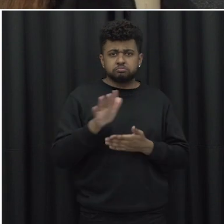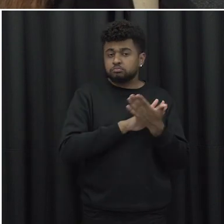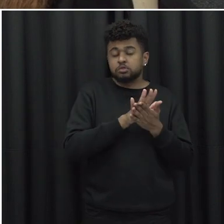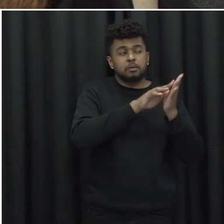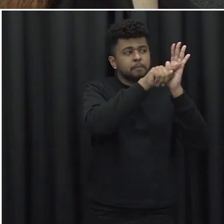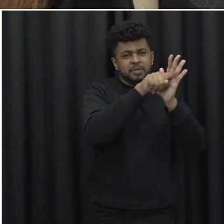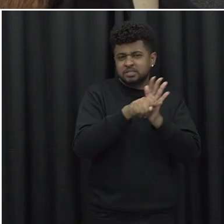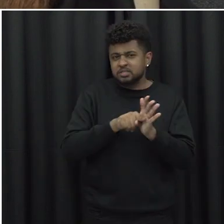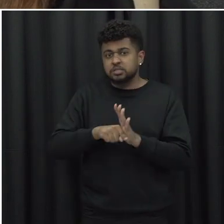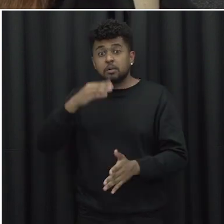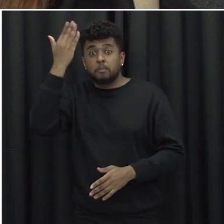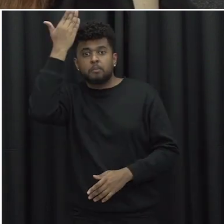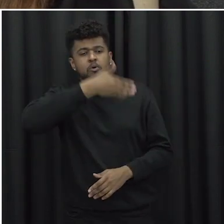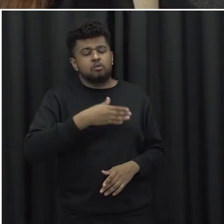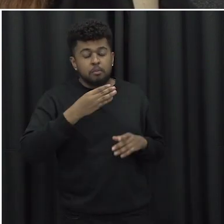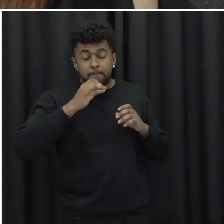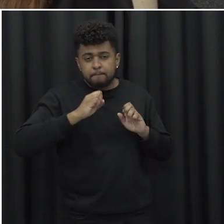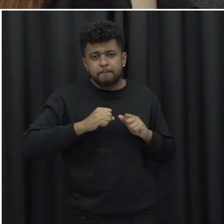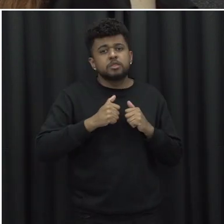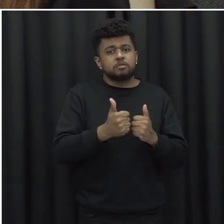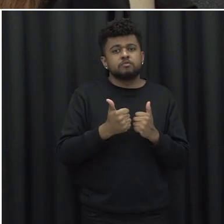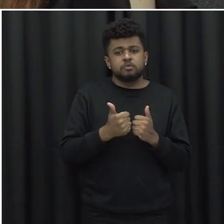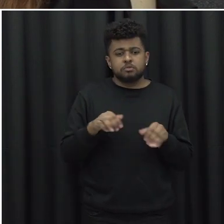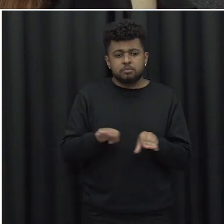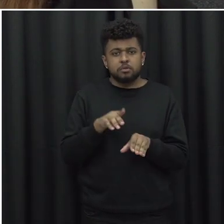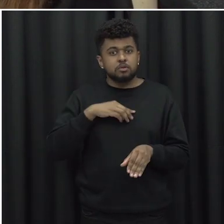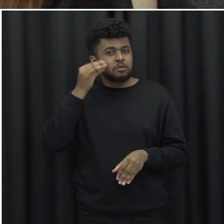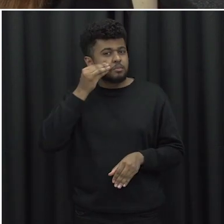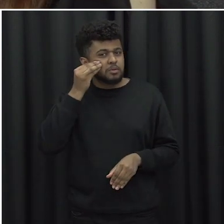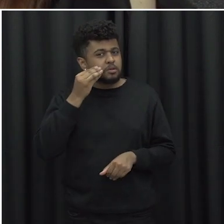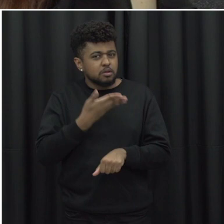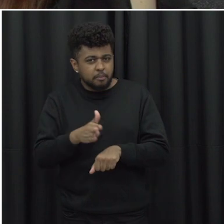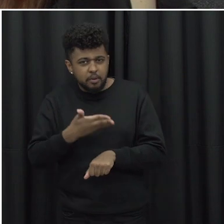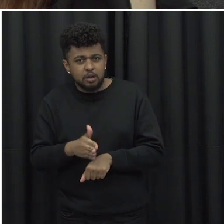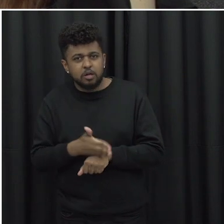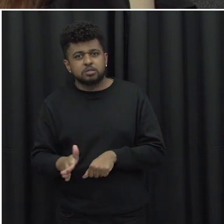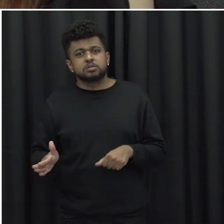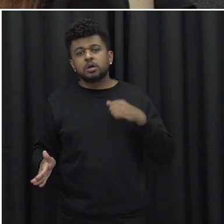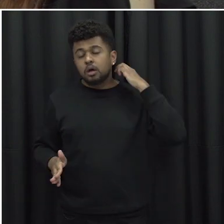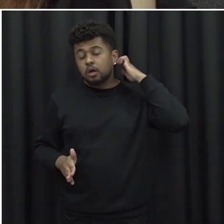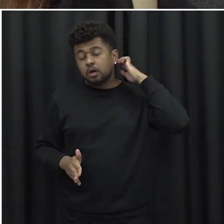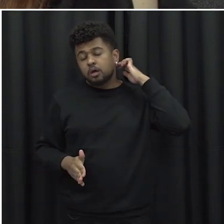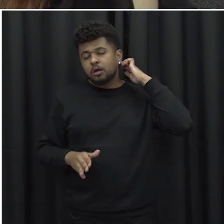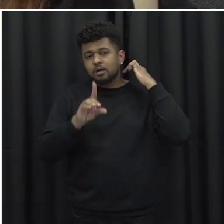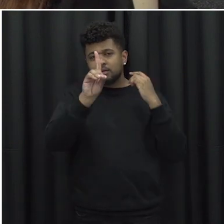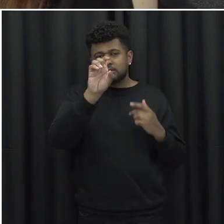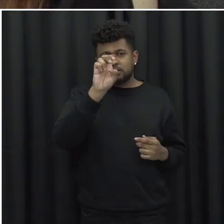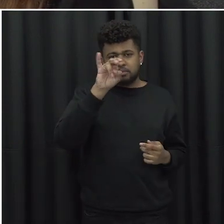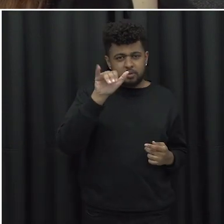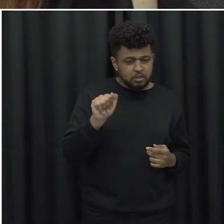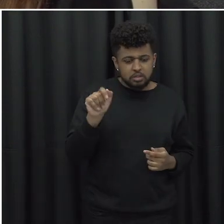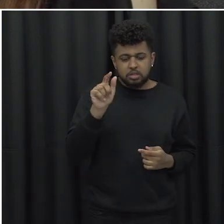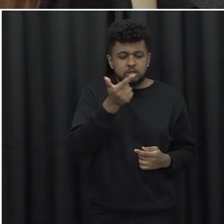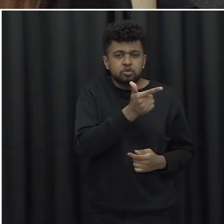existem pesquisas comprovando um benefício, e na experiência prática, a